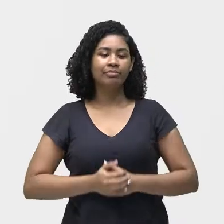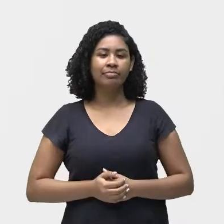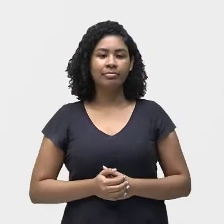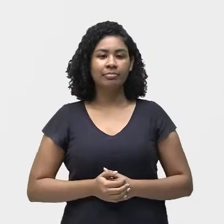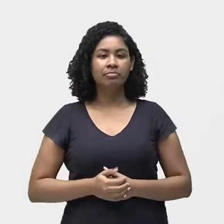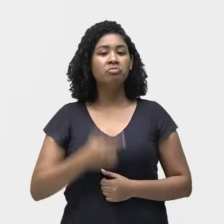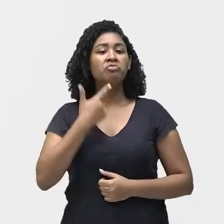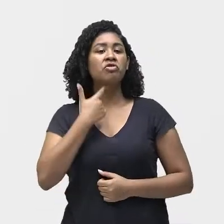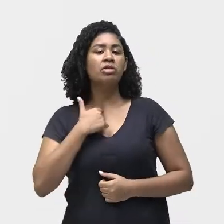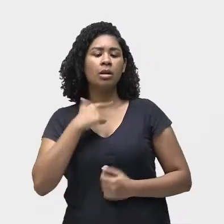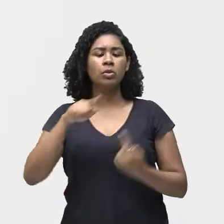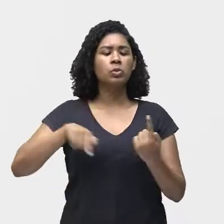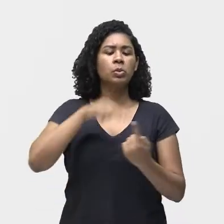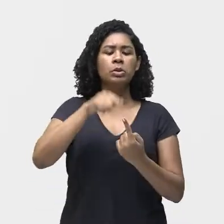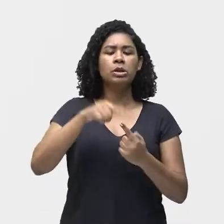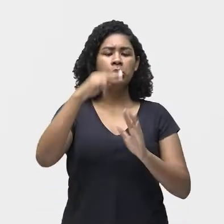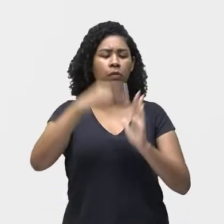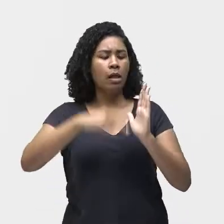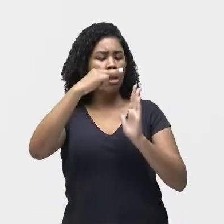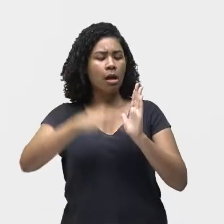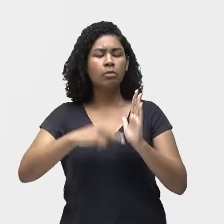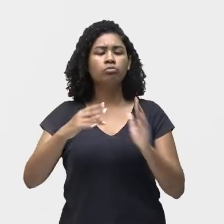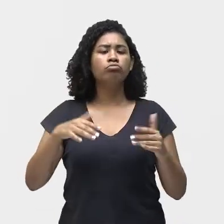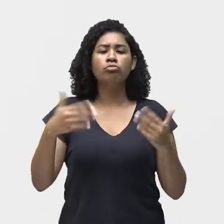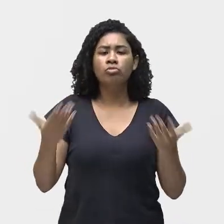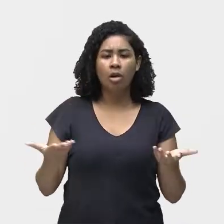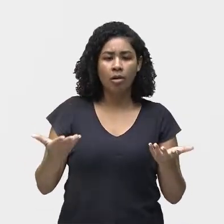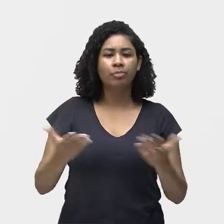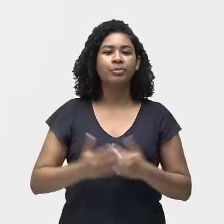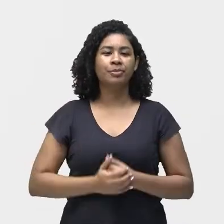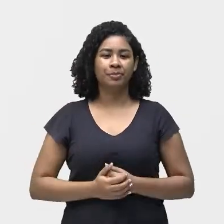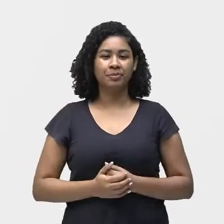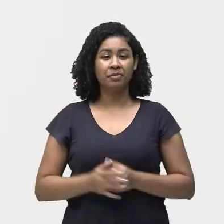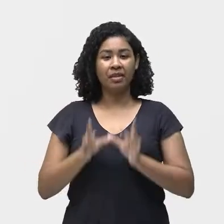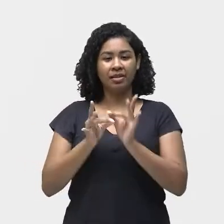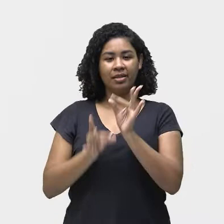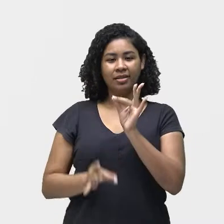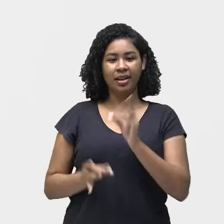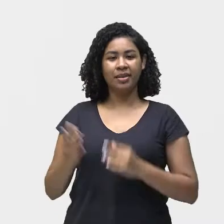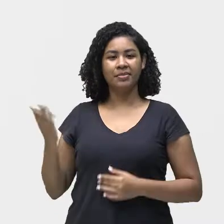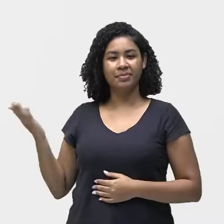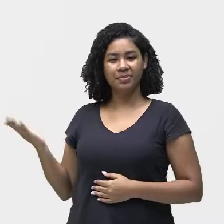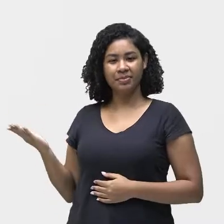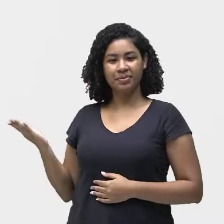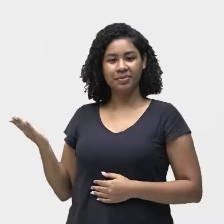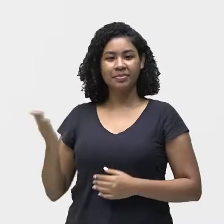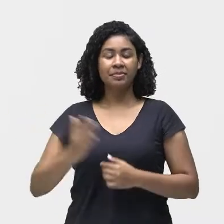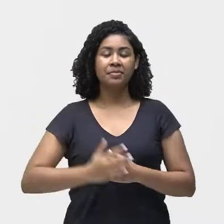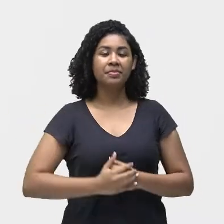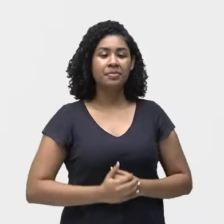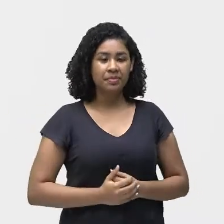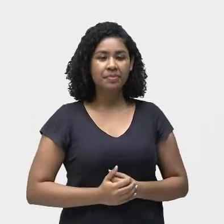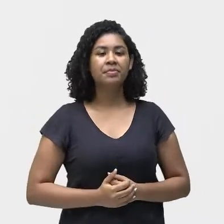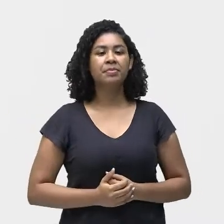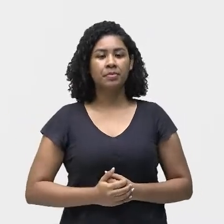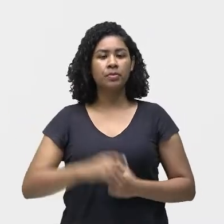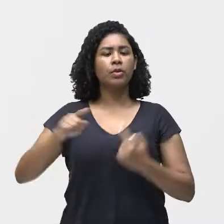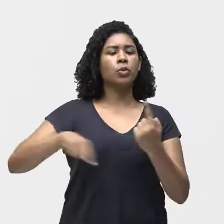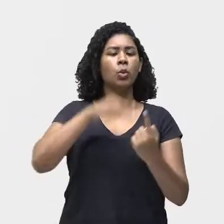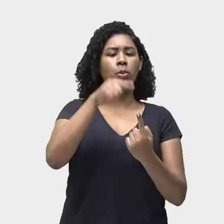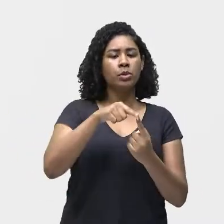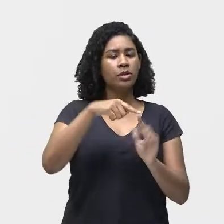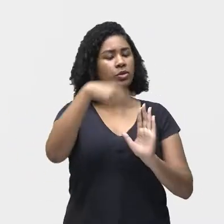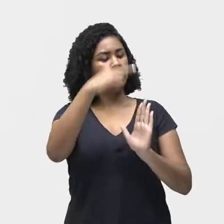quero alcançar com a leitura. E o nosso detalhamento do objeto de conhecimento também.